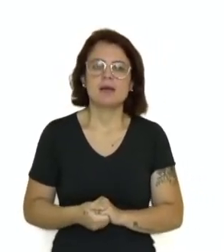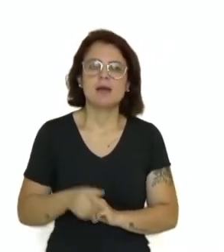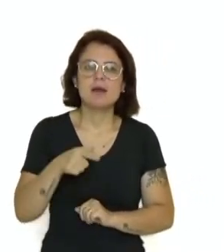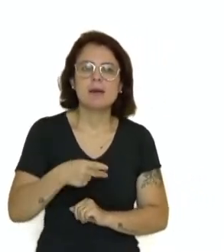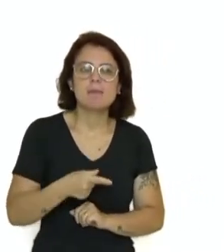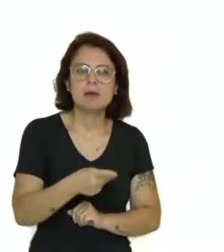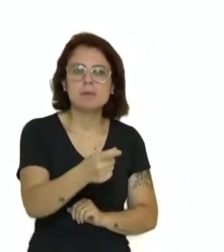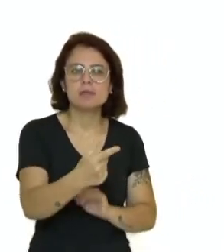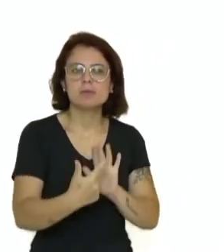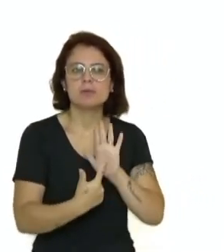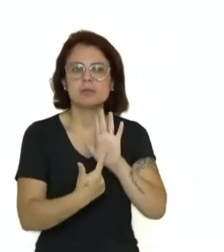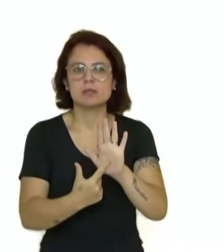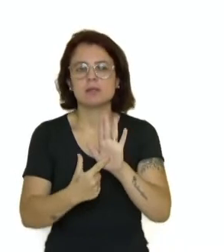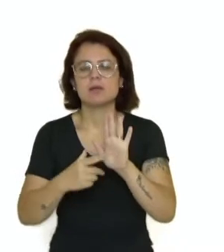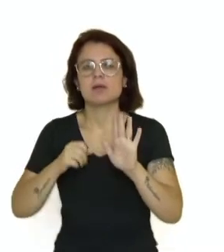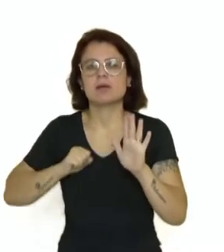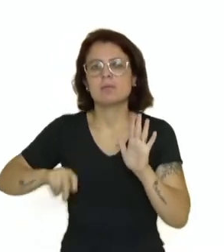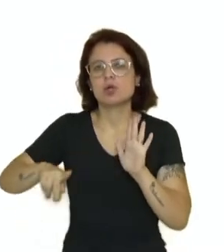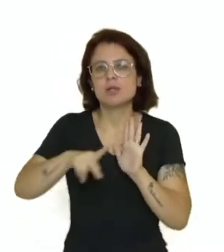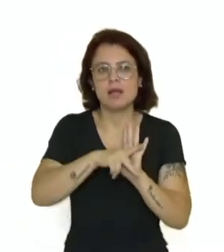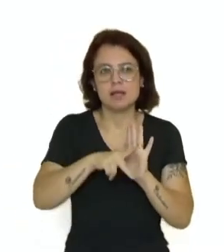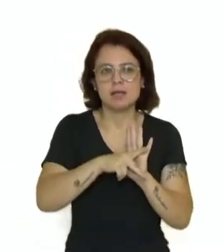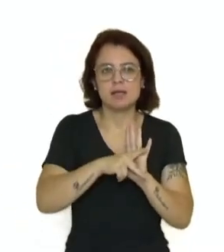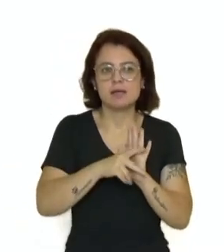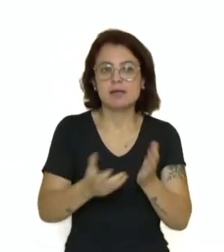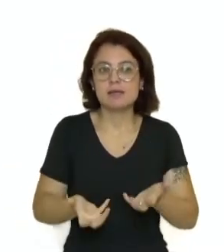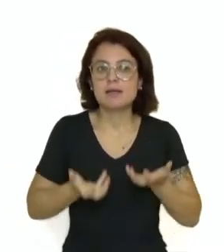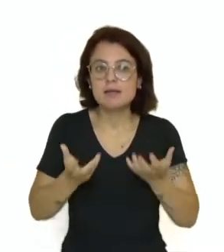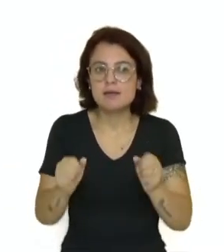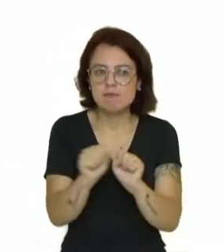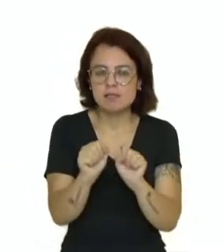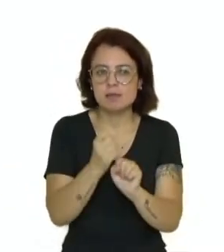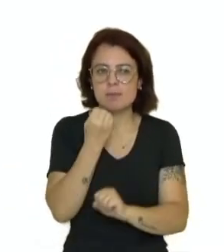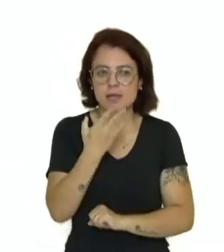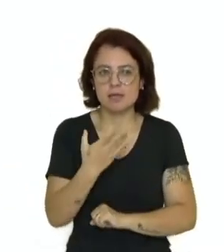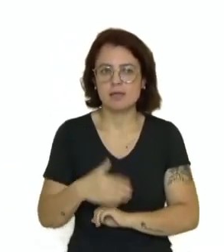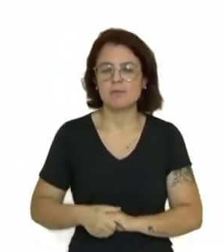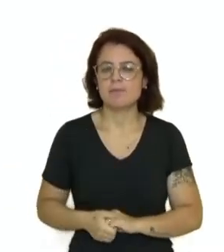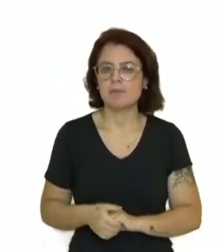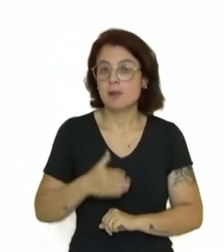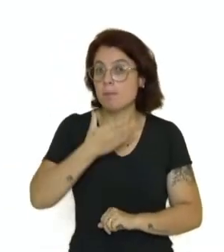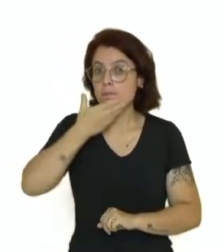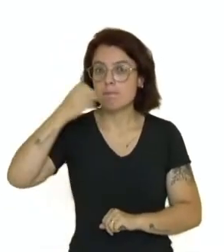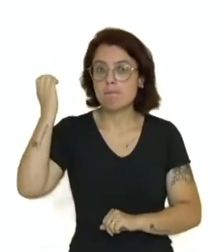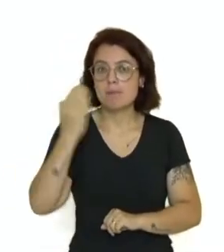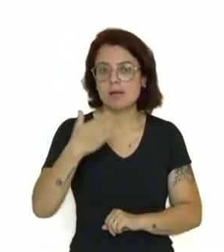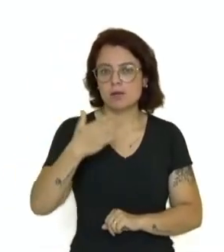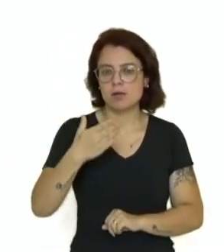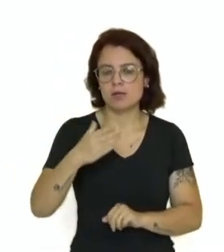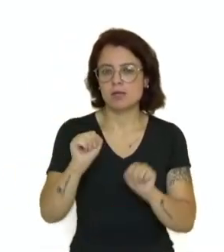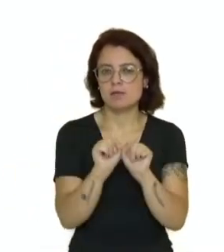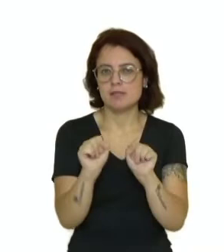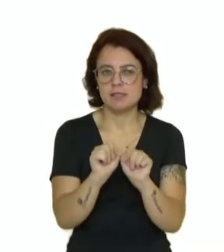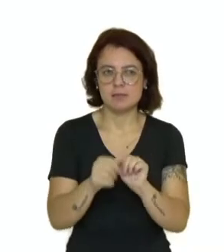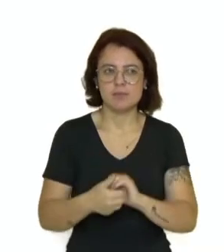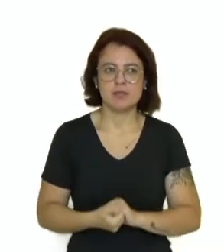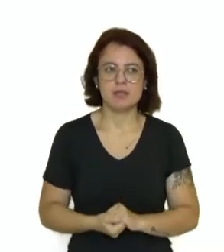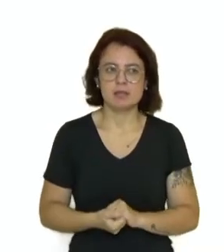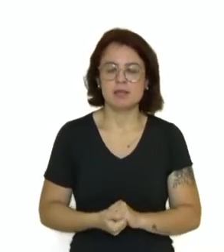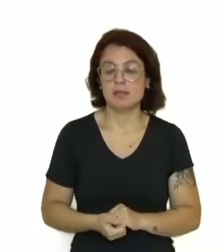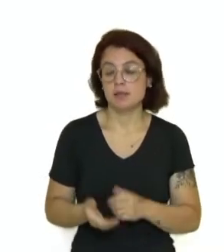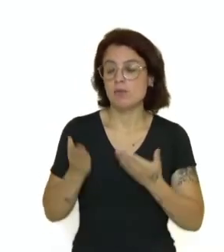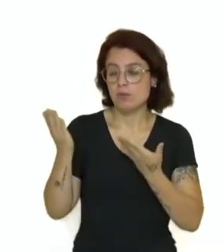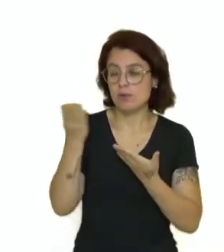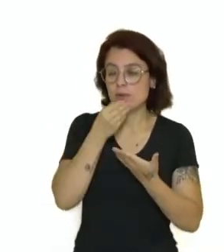permanente disposição de caráter para querer o bem, excelência do comportamento, da ação que se desempenha. Então olha só o que ele